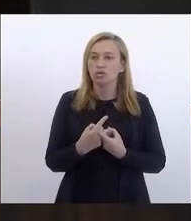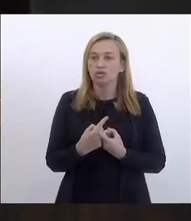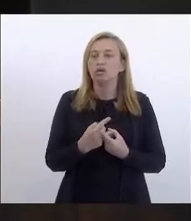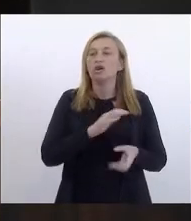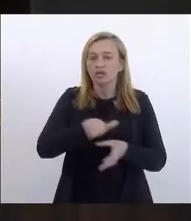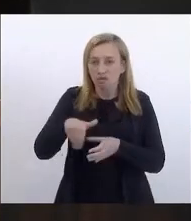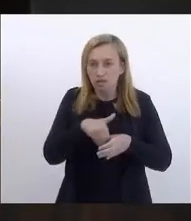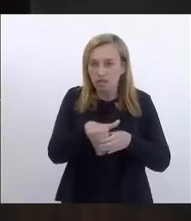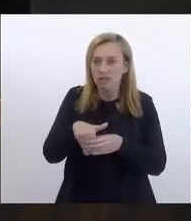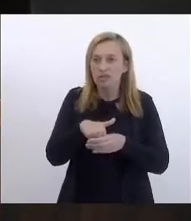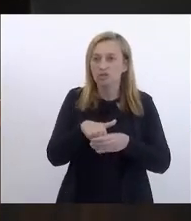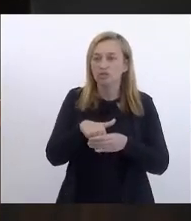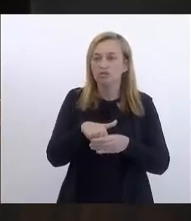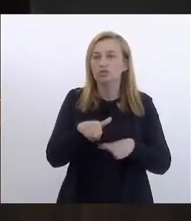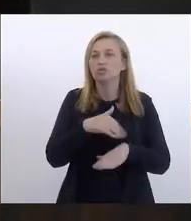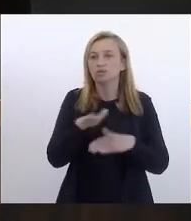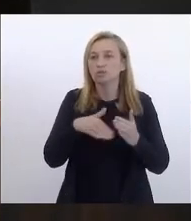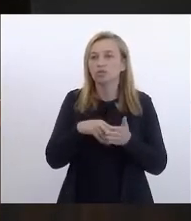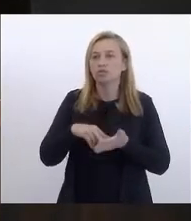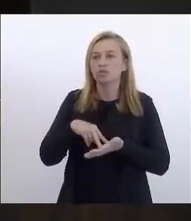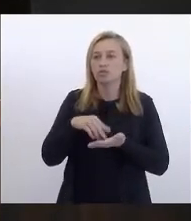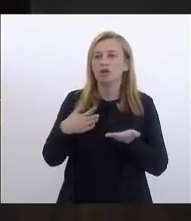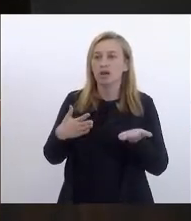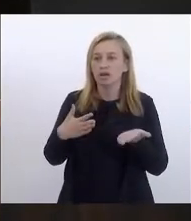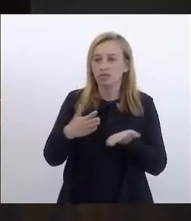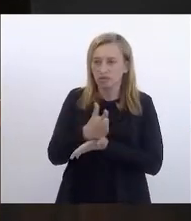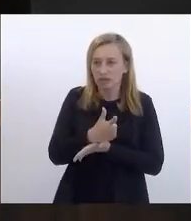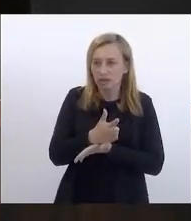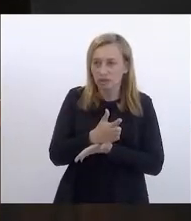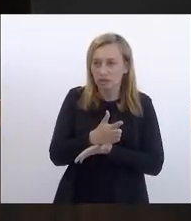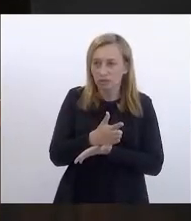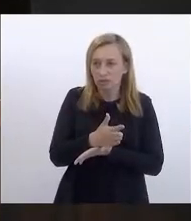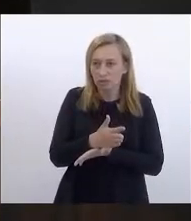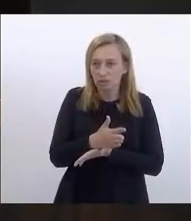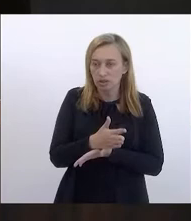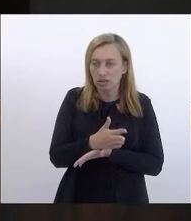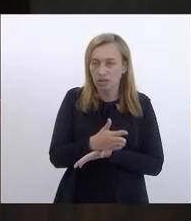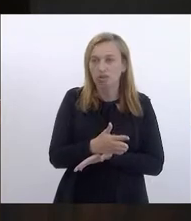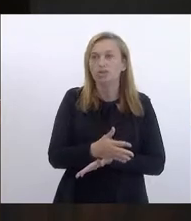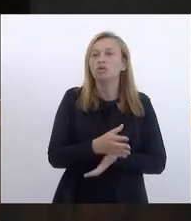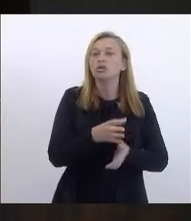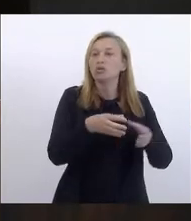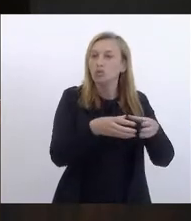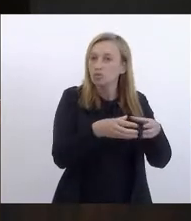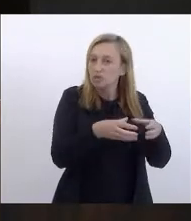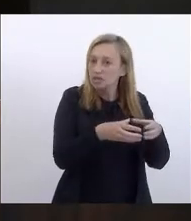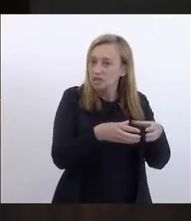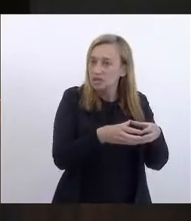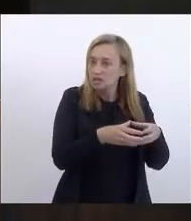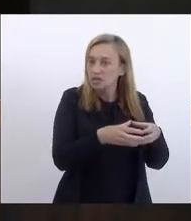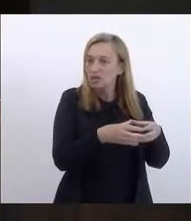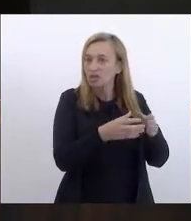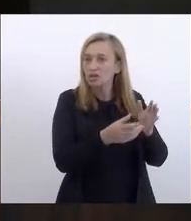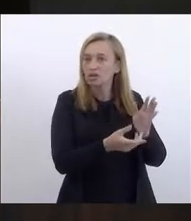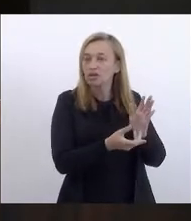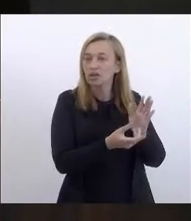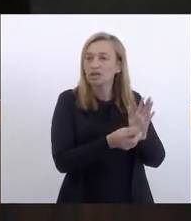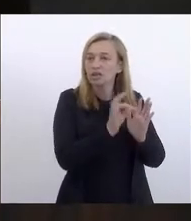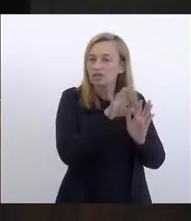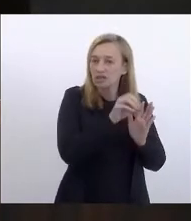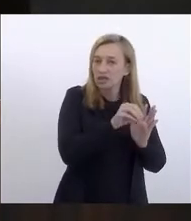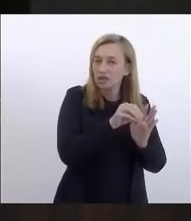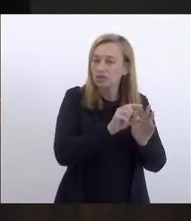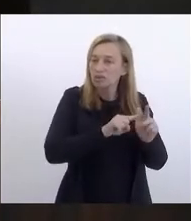em votação os senhores que aprovam a manutenção comissão aprovado o parecer da comissão de mentos condicionais e vetos que é pela